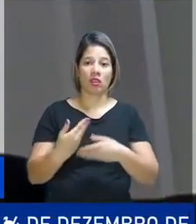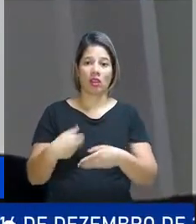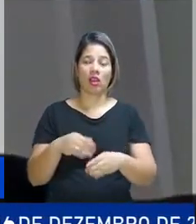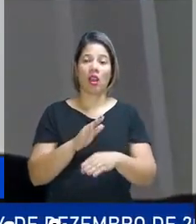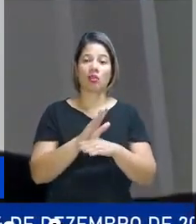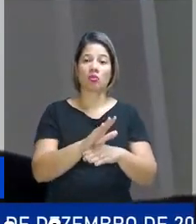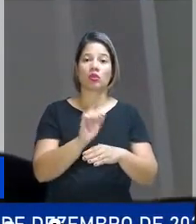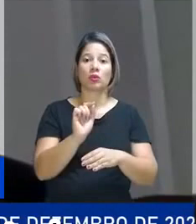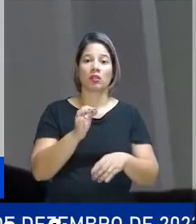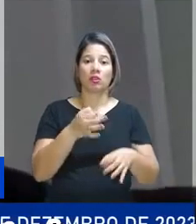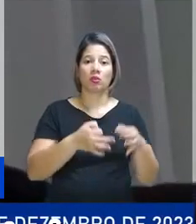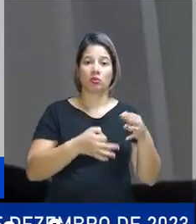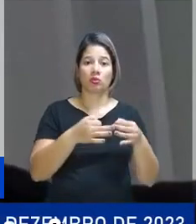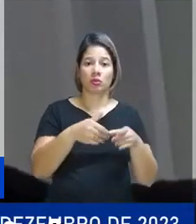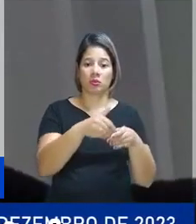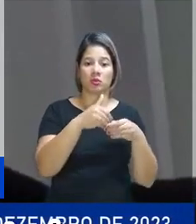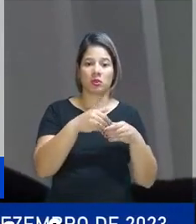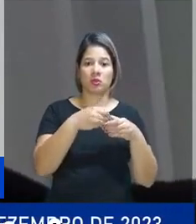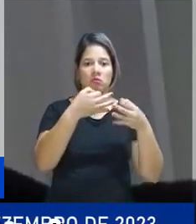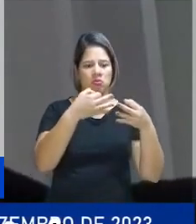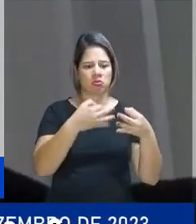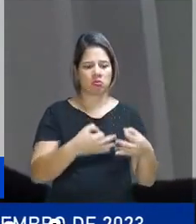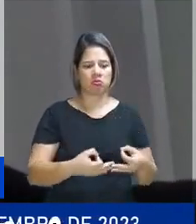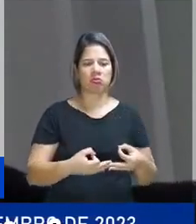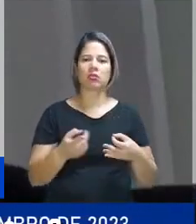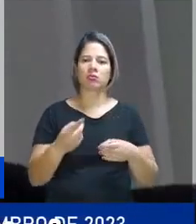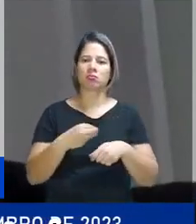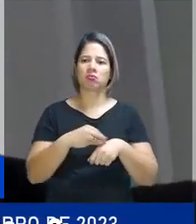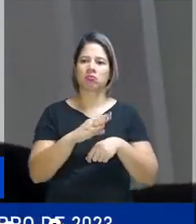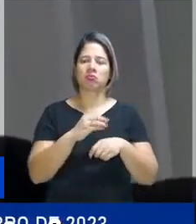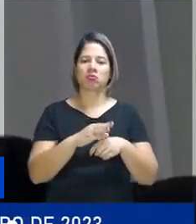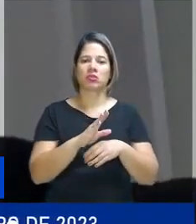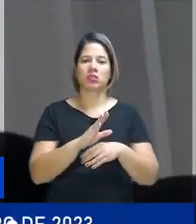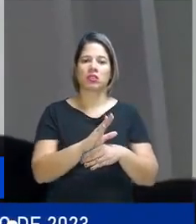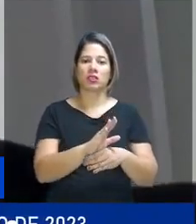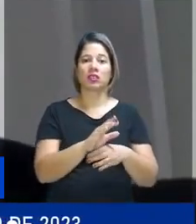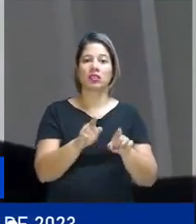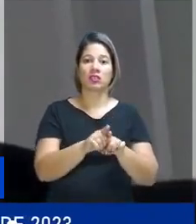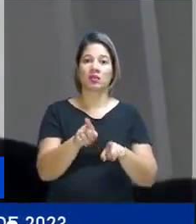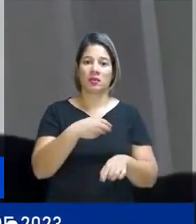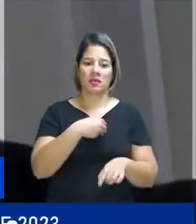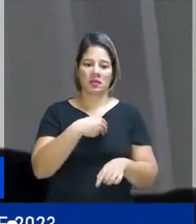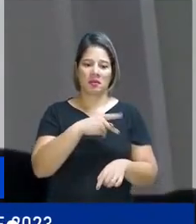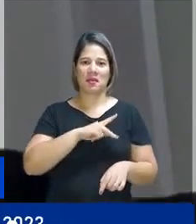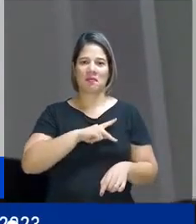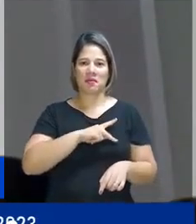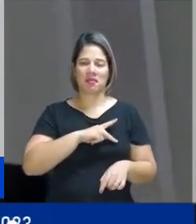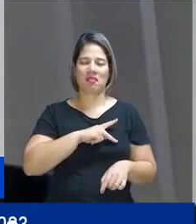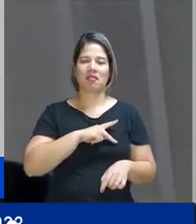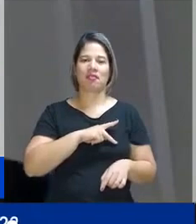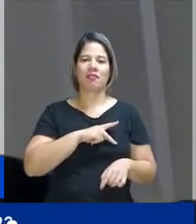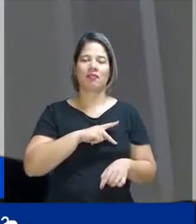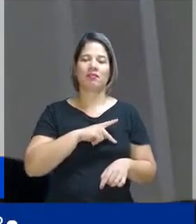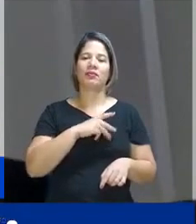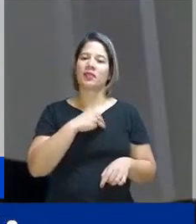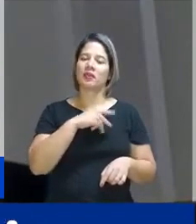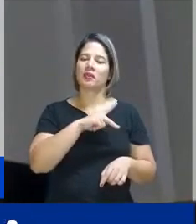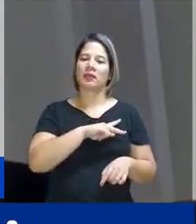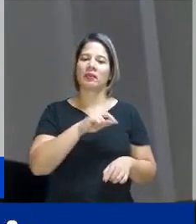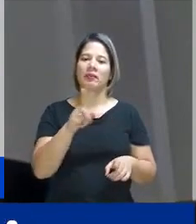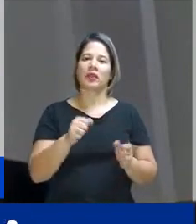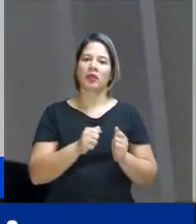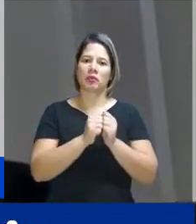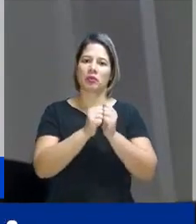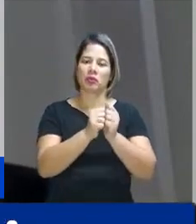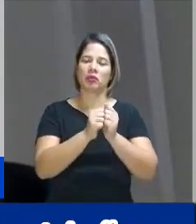justiça eleitoral no estado do Amapá, pois o Ministério Público, para mim, é o braço forte da sociedade e o